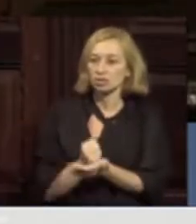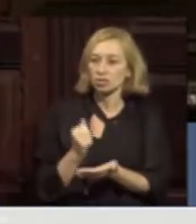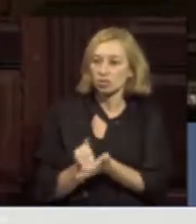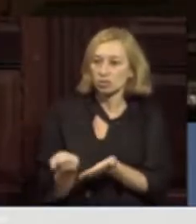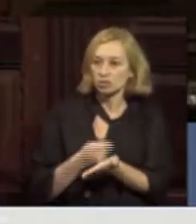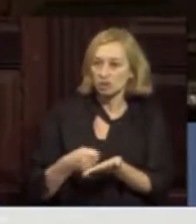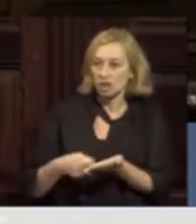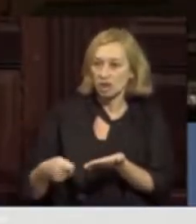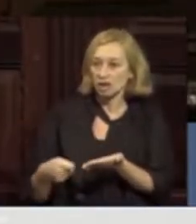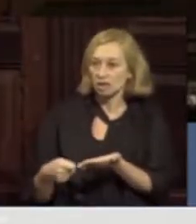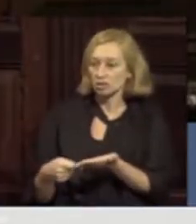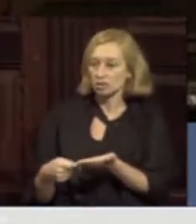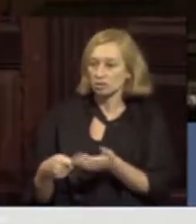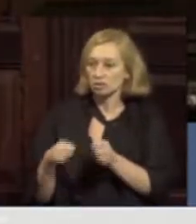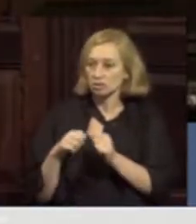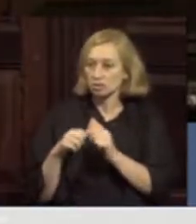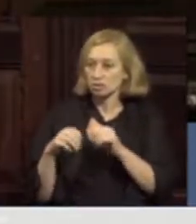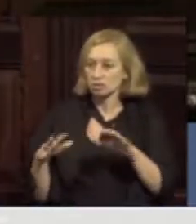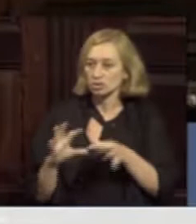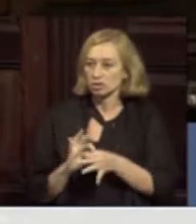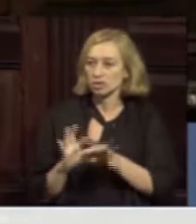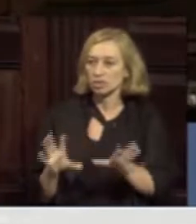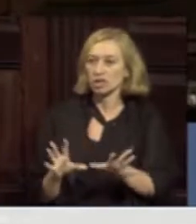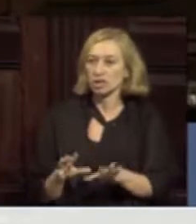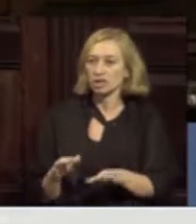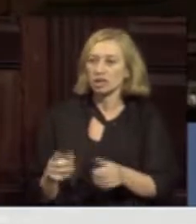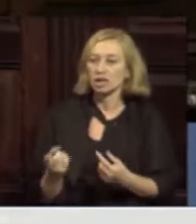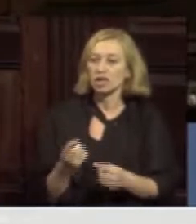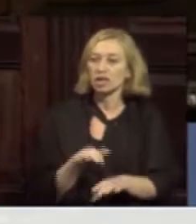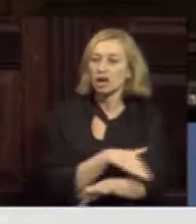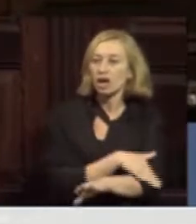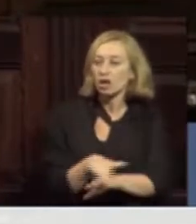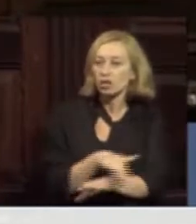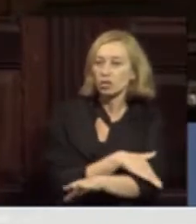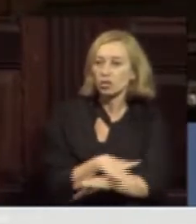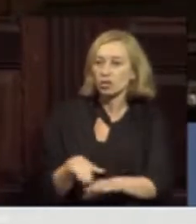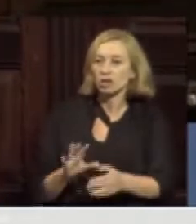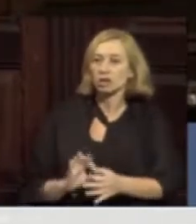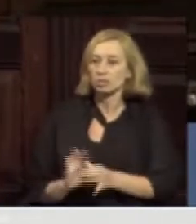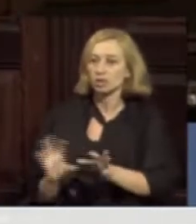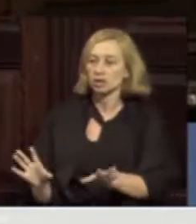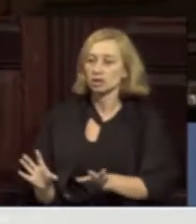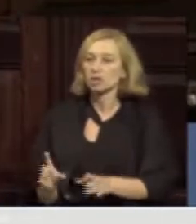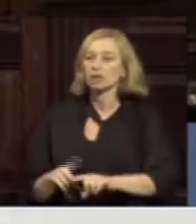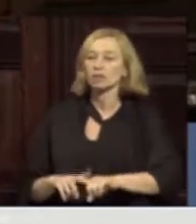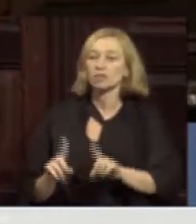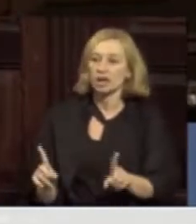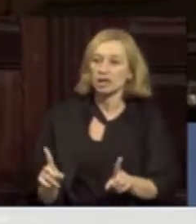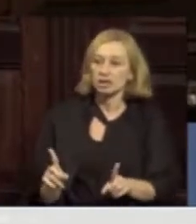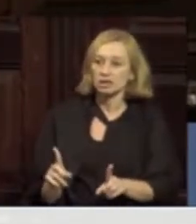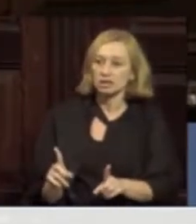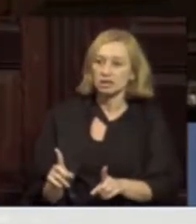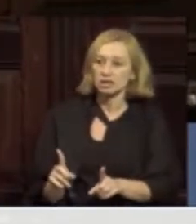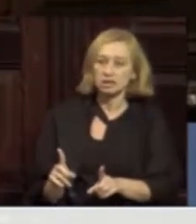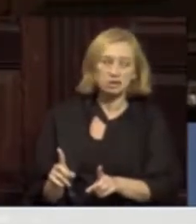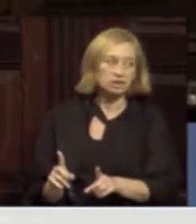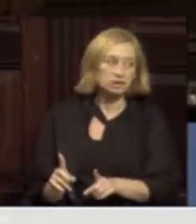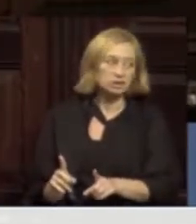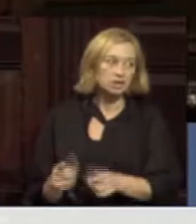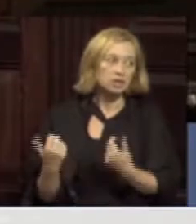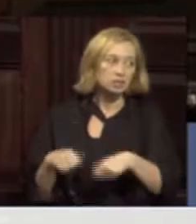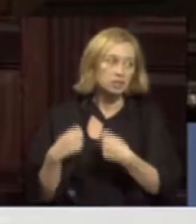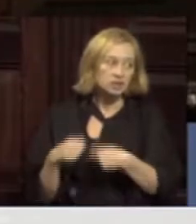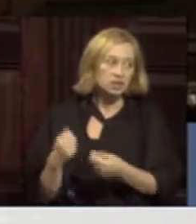RJ-116. A estrada RJ-116 melhorou com a concessão? Sem sombra de dúvidas. Mas há ainda dividendos que precisam